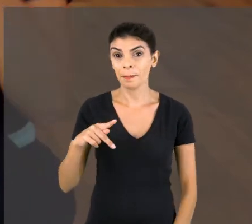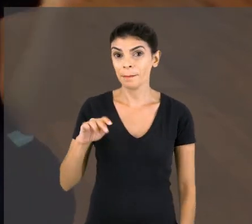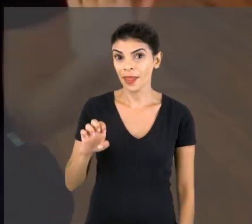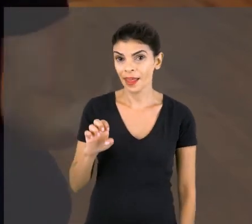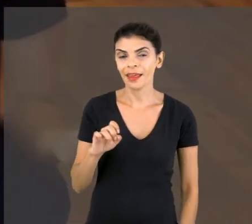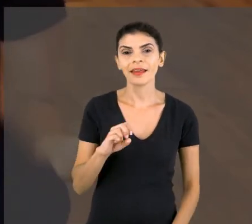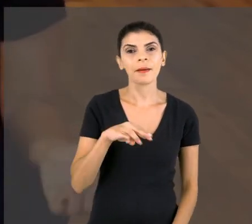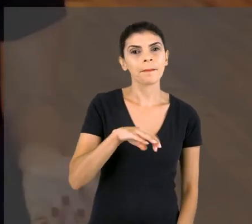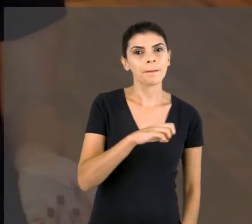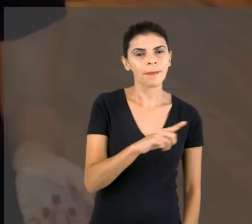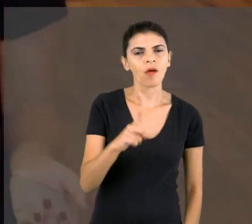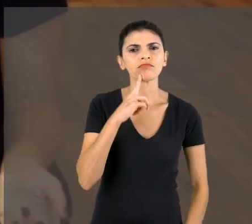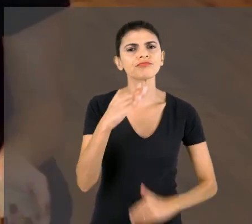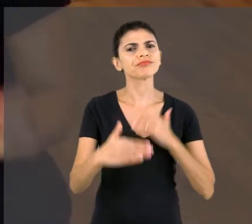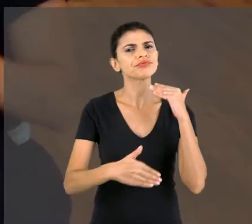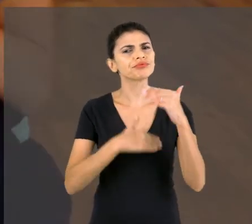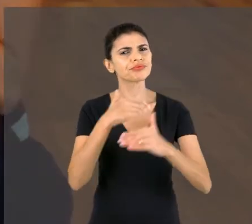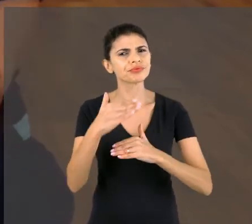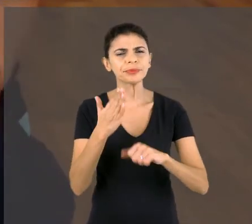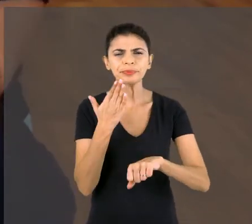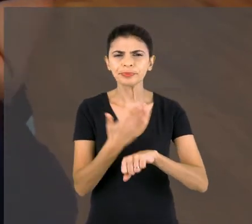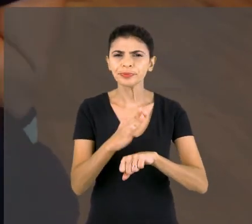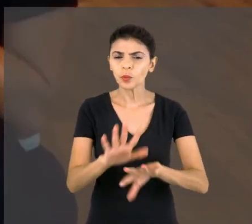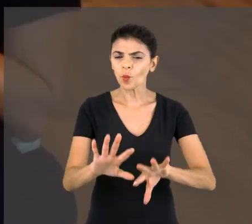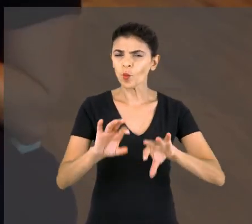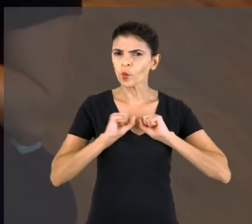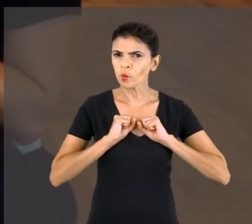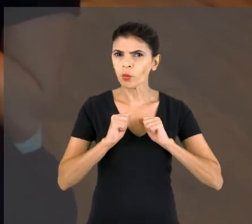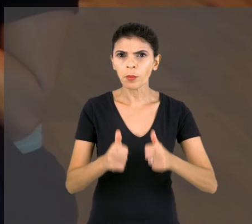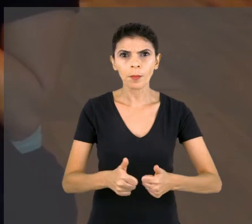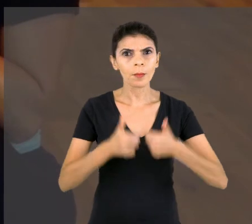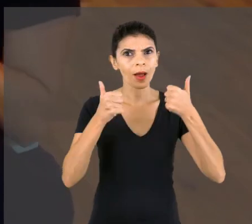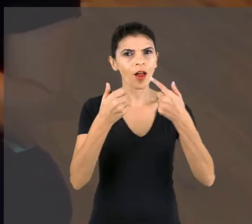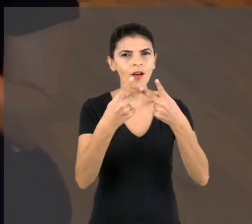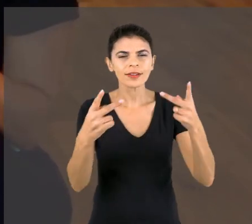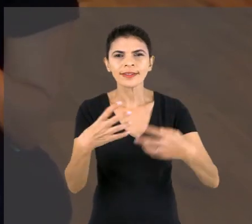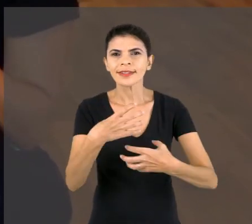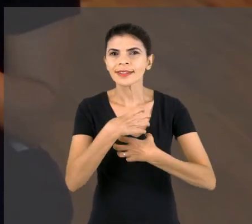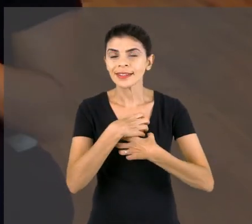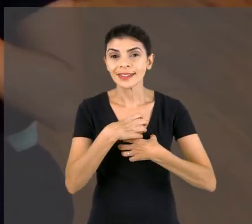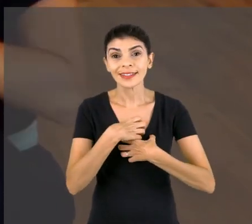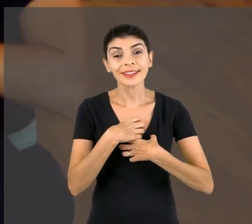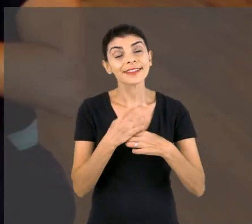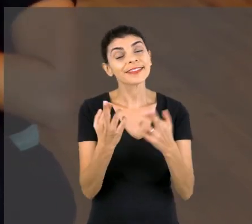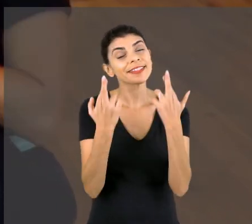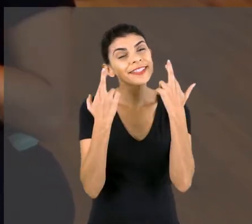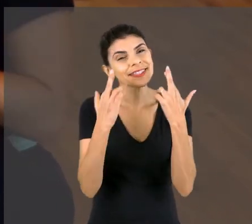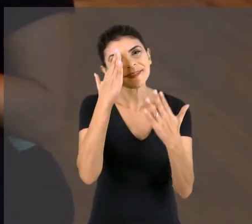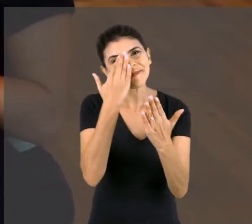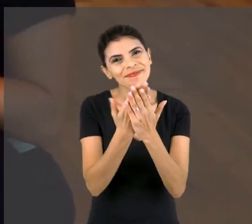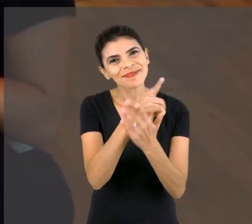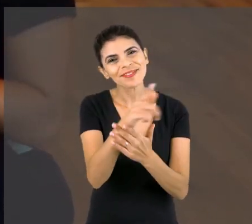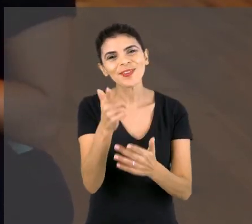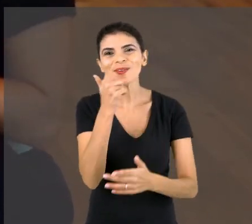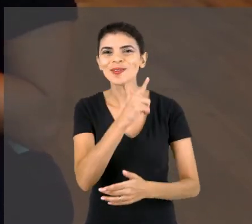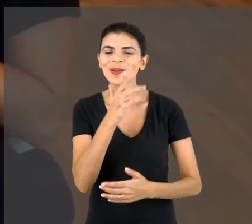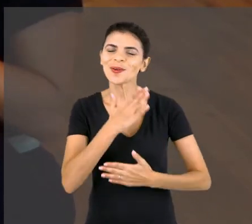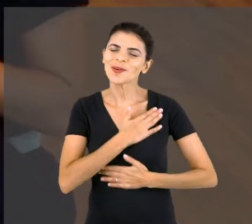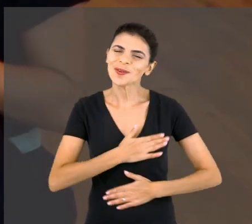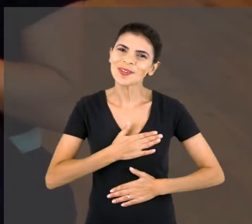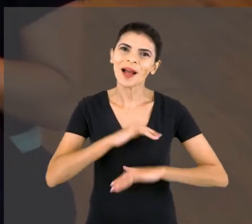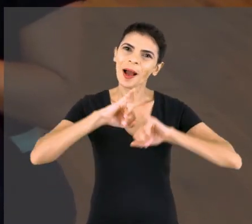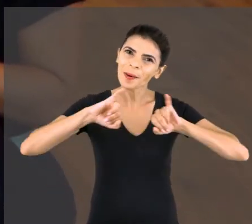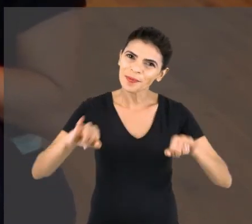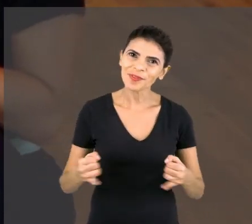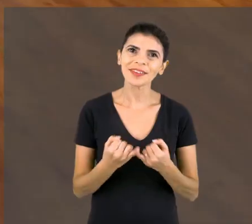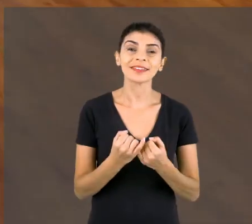vocês podem seguir desenvolvendo. Então, se apropriem da melhor forma para vocês. E a gente espera muito que vocês tenham curtido, tenham